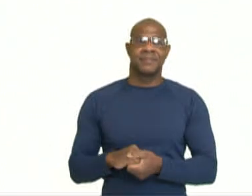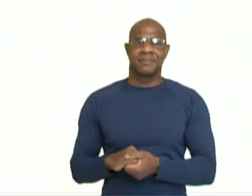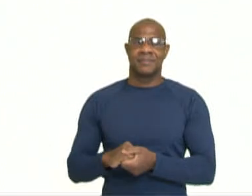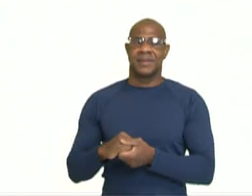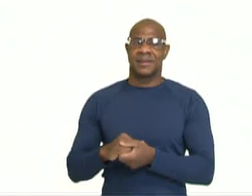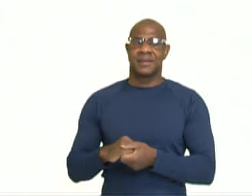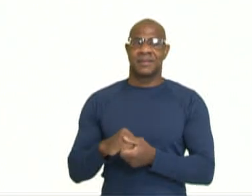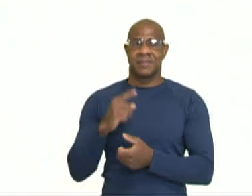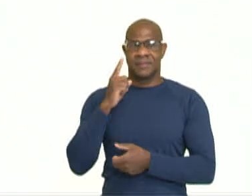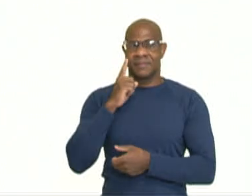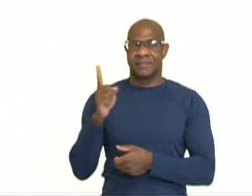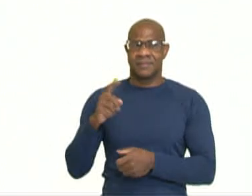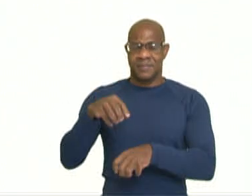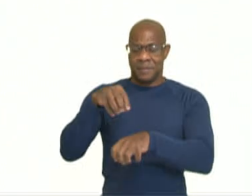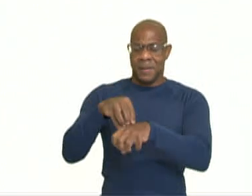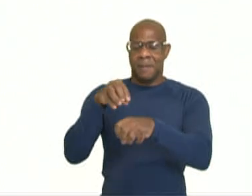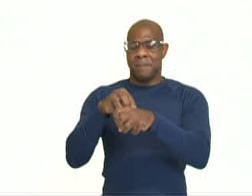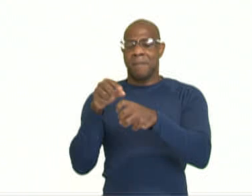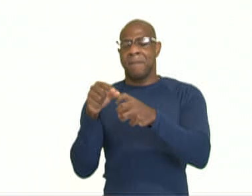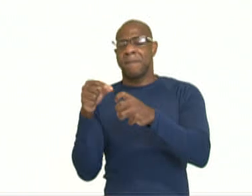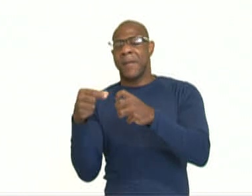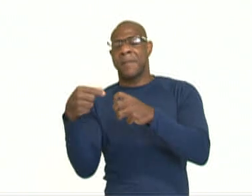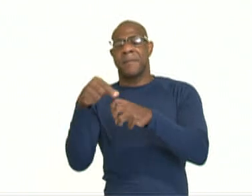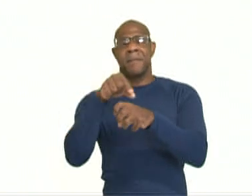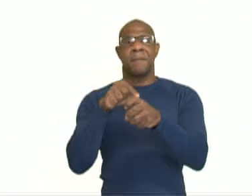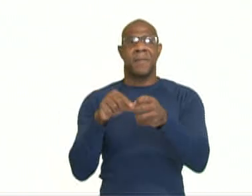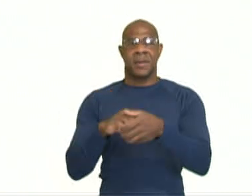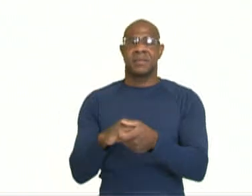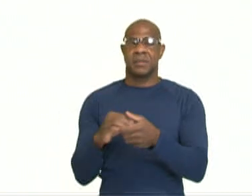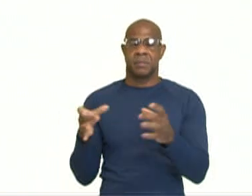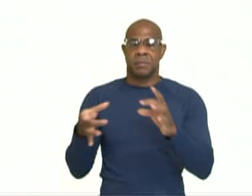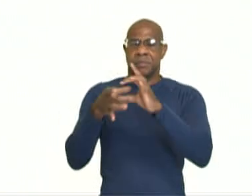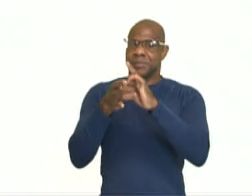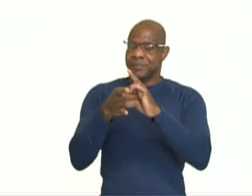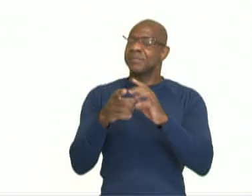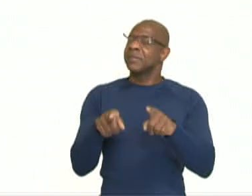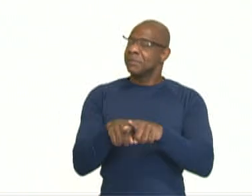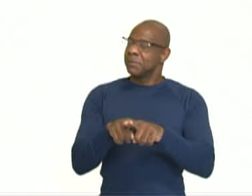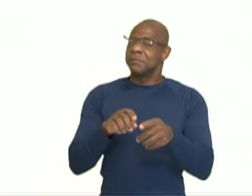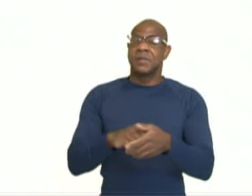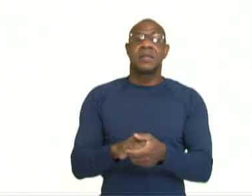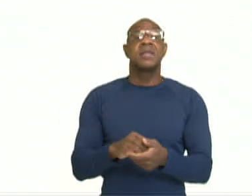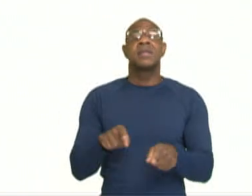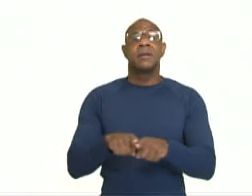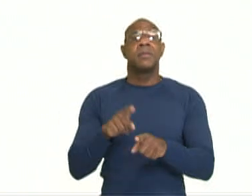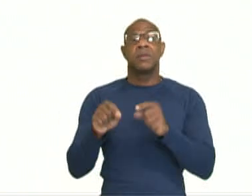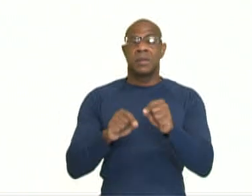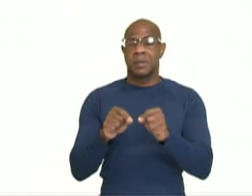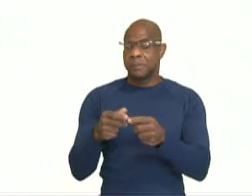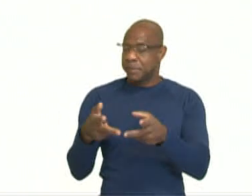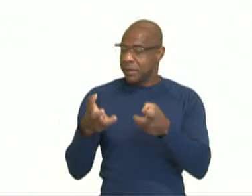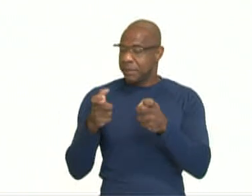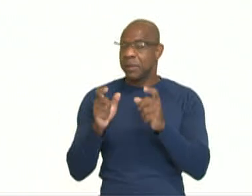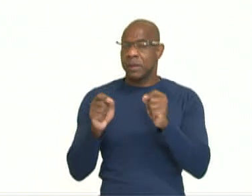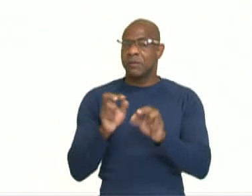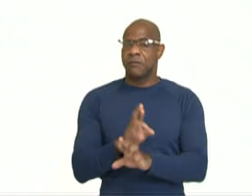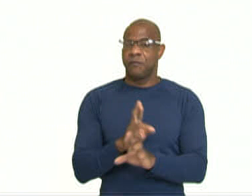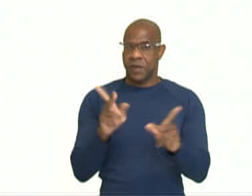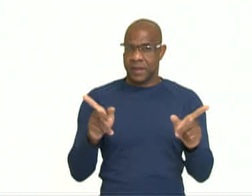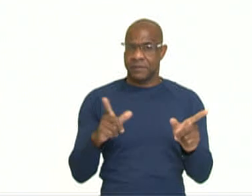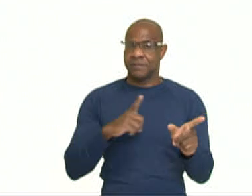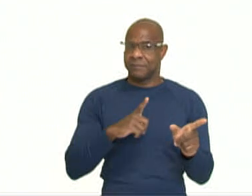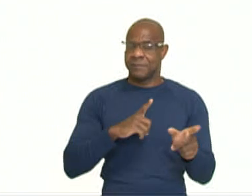estruturação ao redor. Isso é também uma concretização e logicamente uma aparência